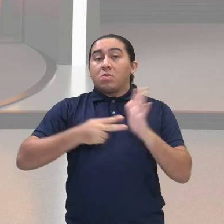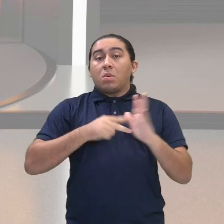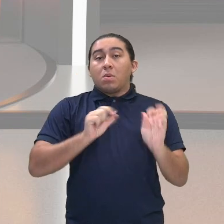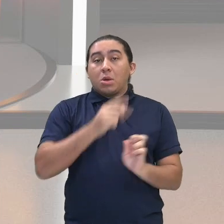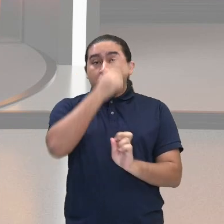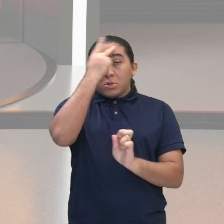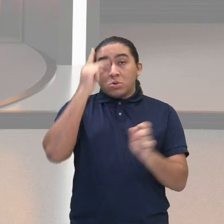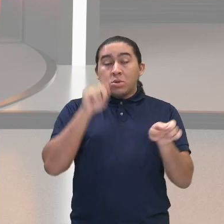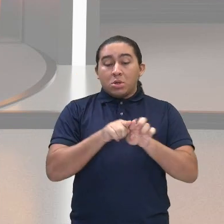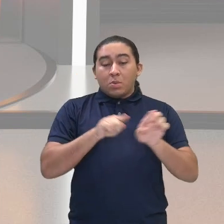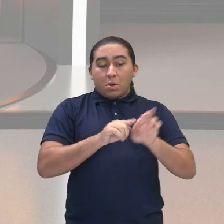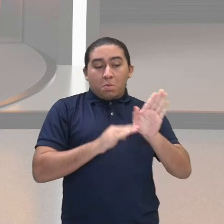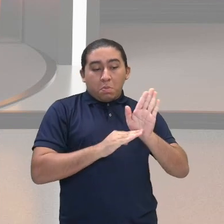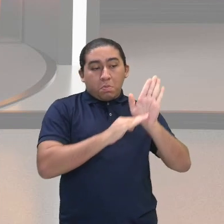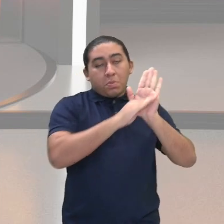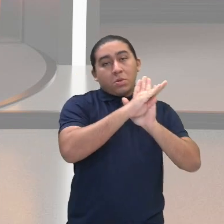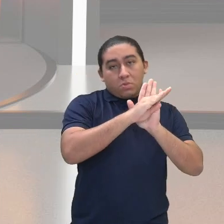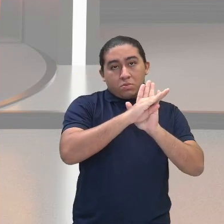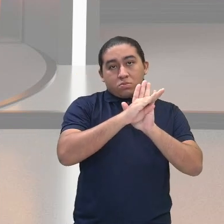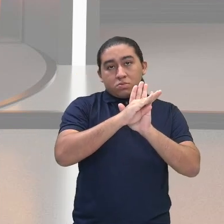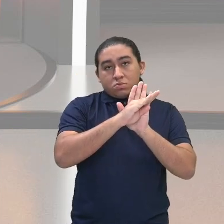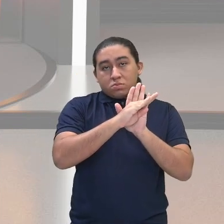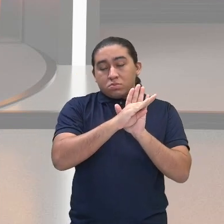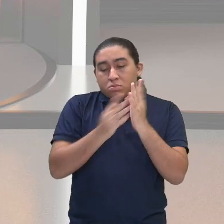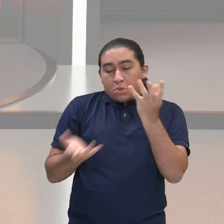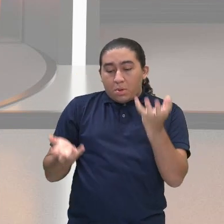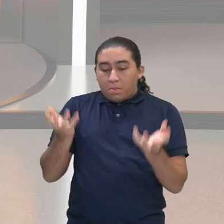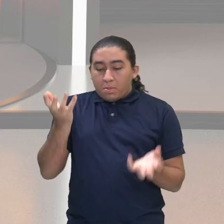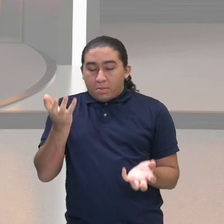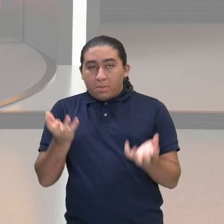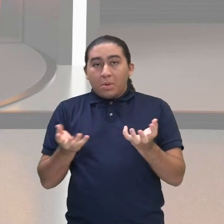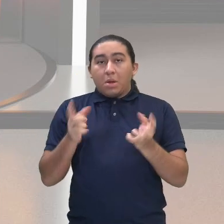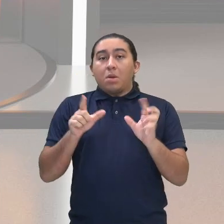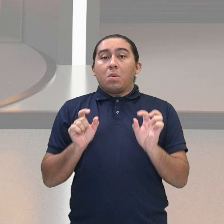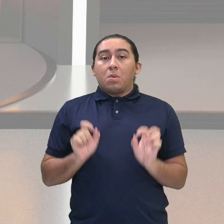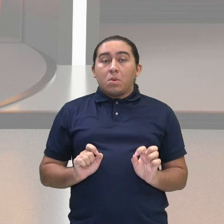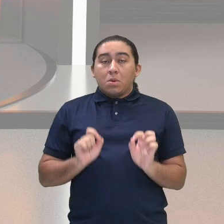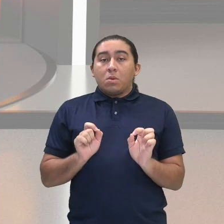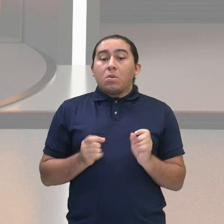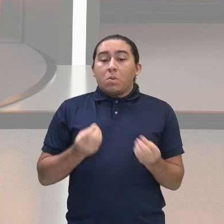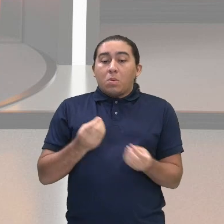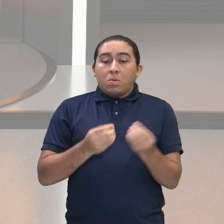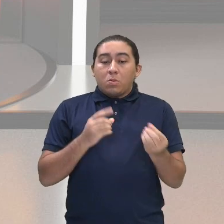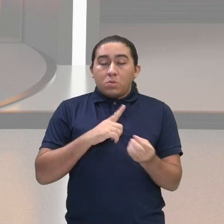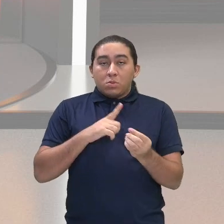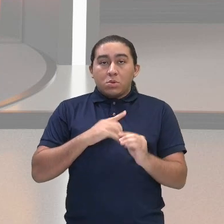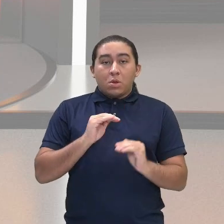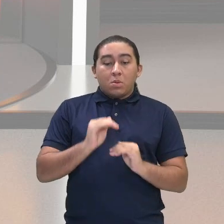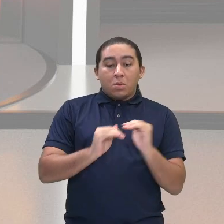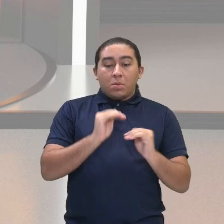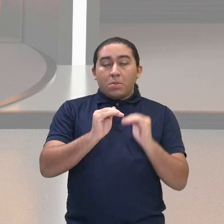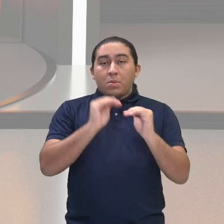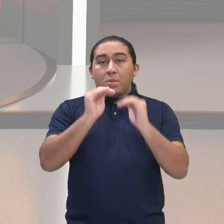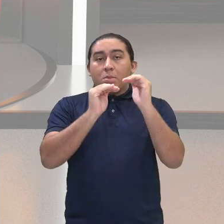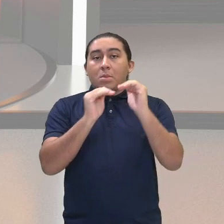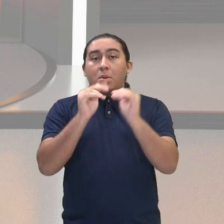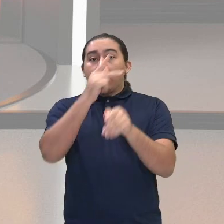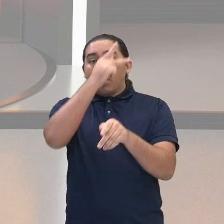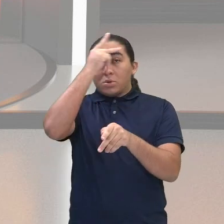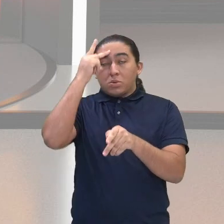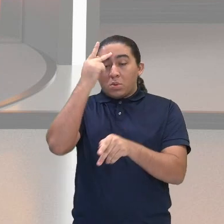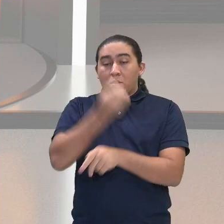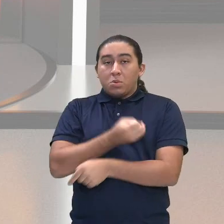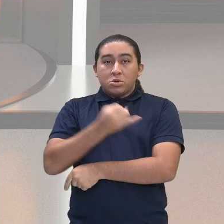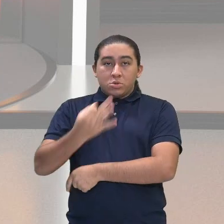número aumenta, tá bom? Então, o crescimento demográfico é aumento do número de pessoas que habitam uma